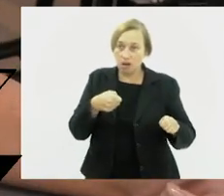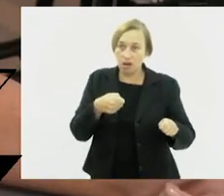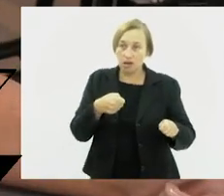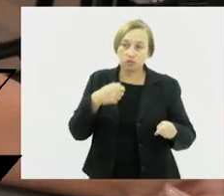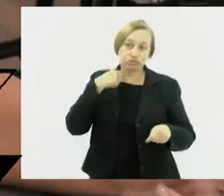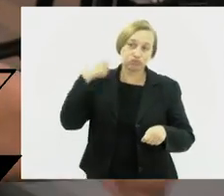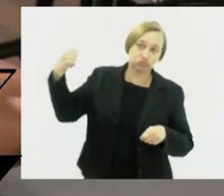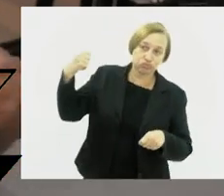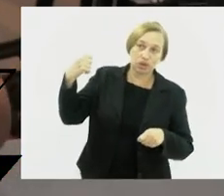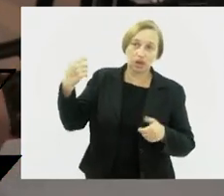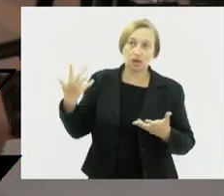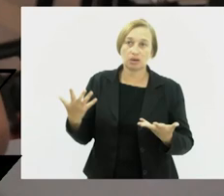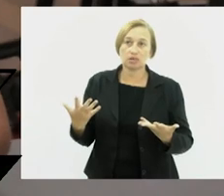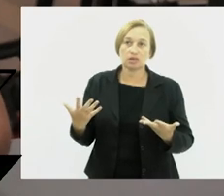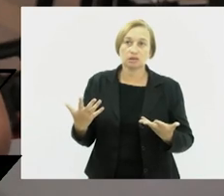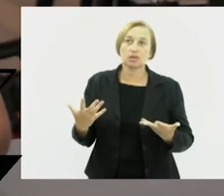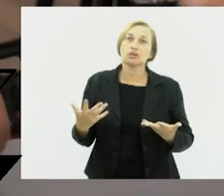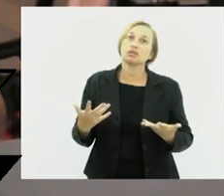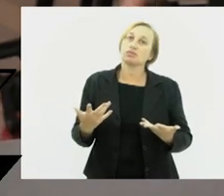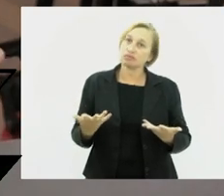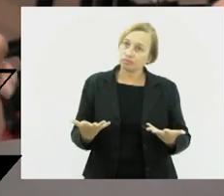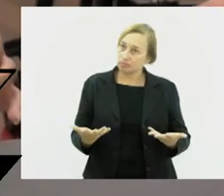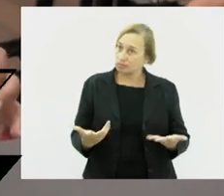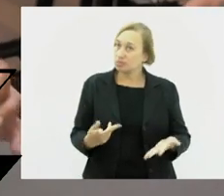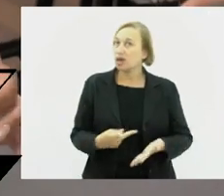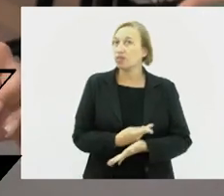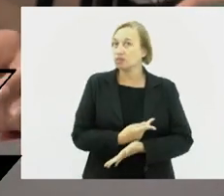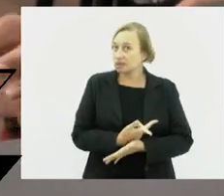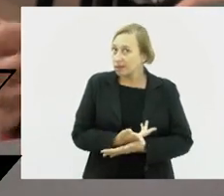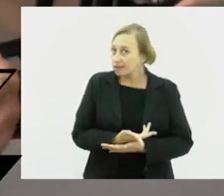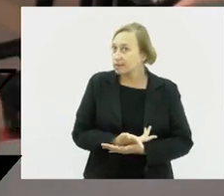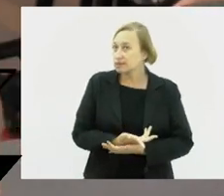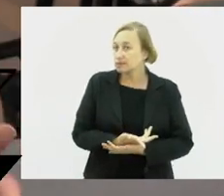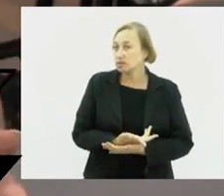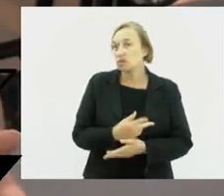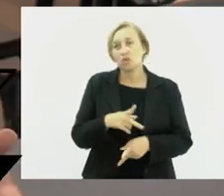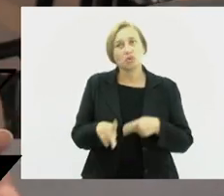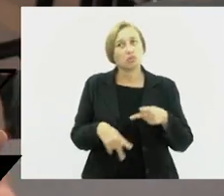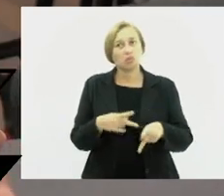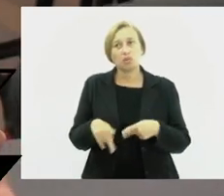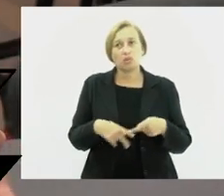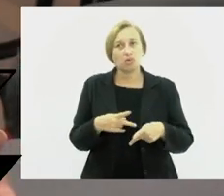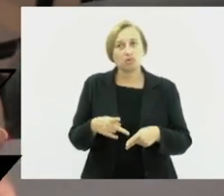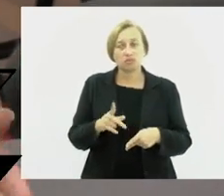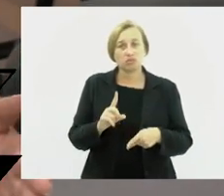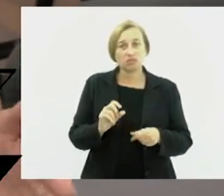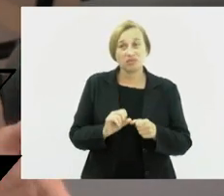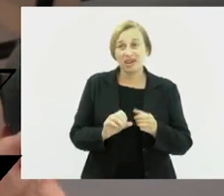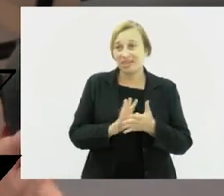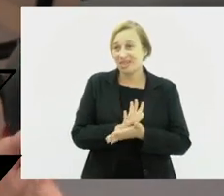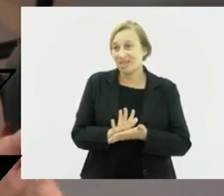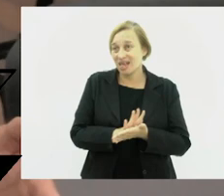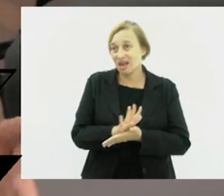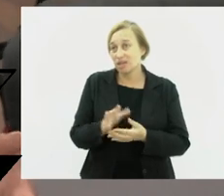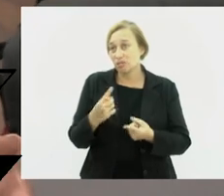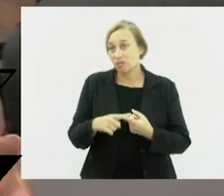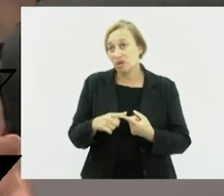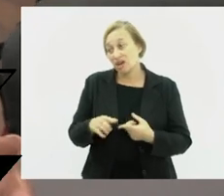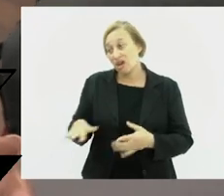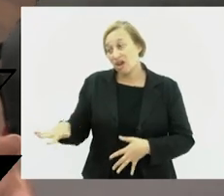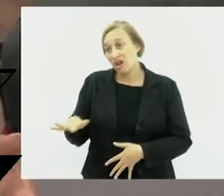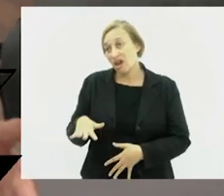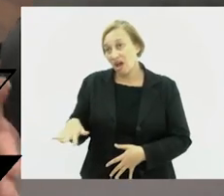enforcar. Geralmente, são derivados. E a população não se mexe, porque é área